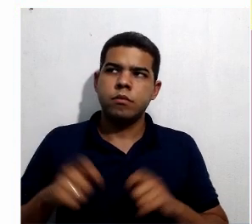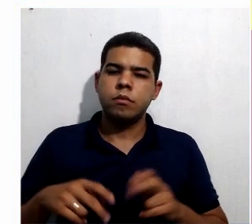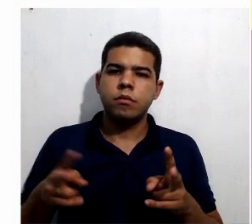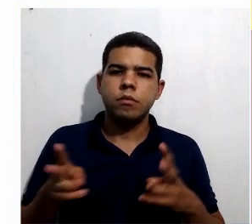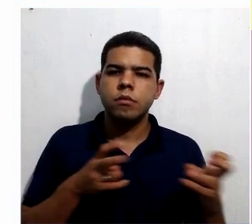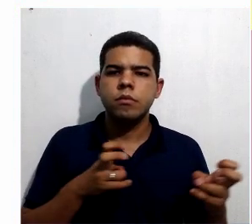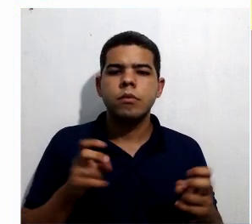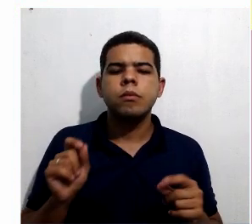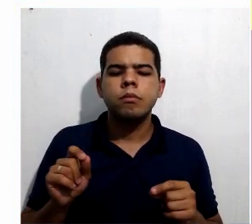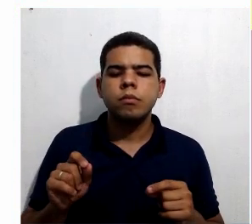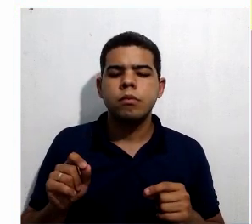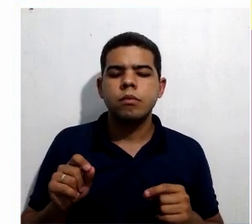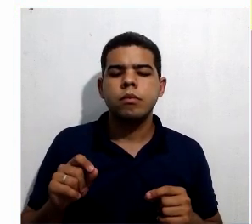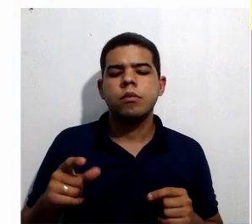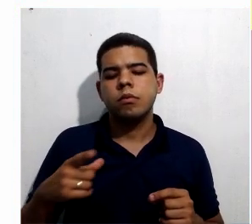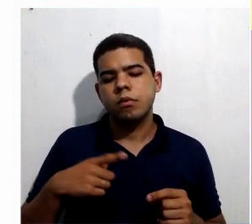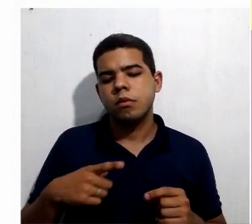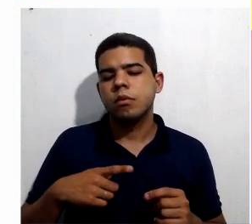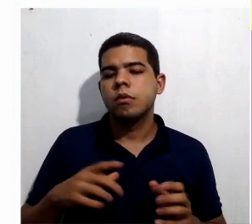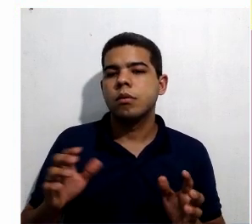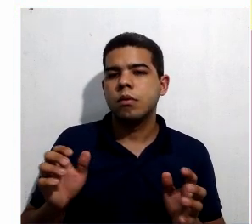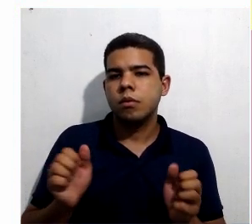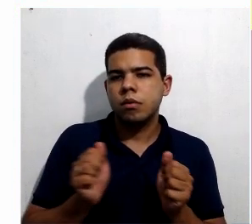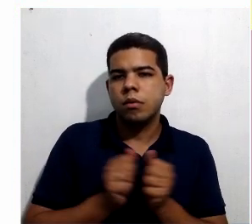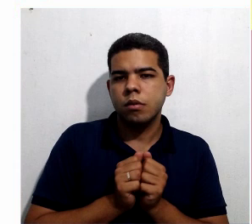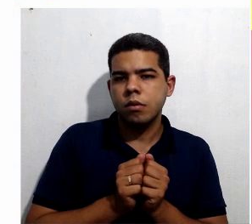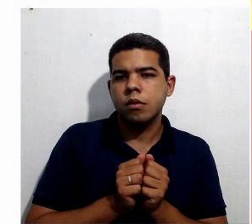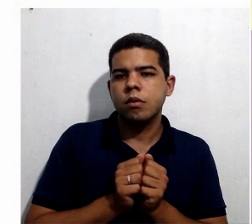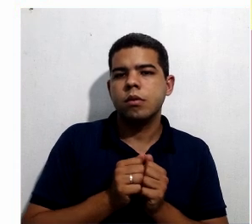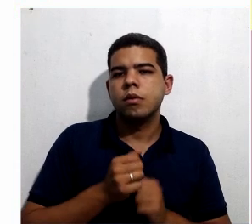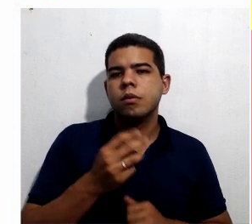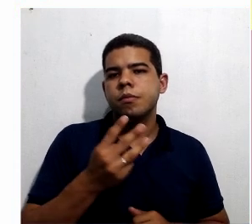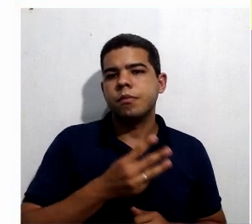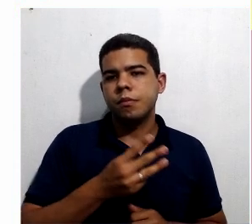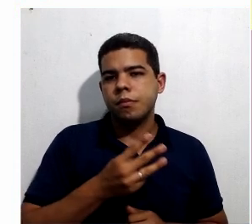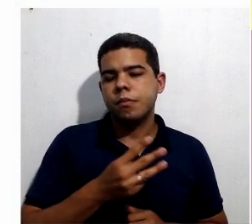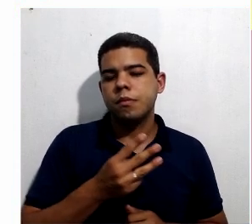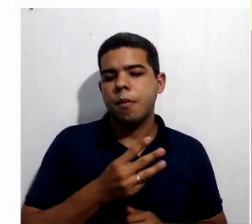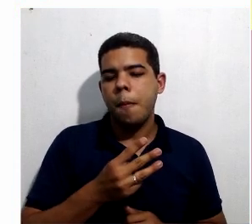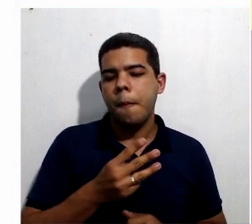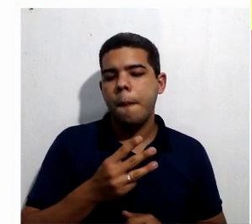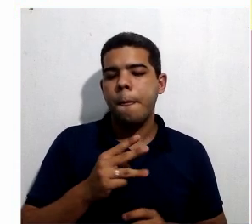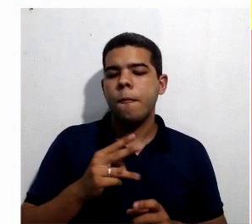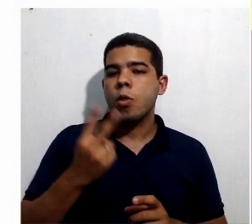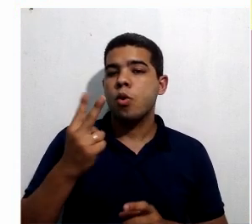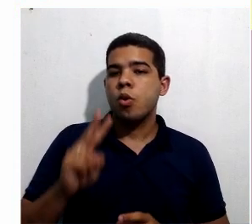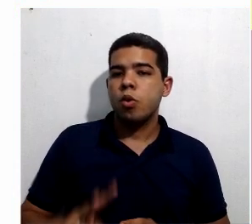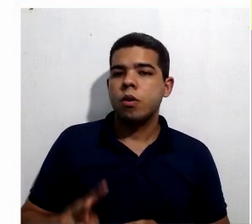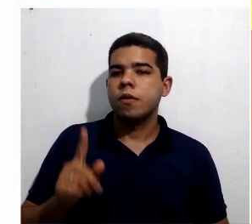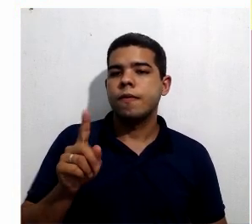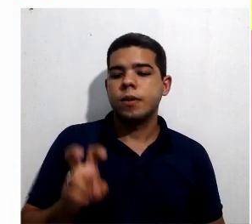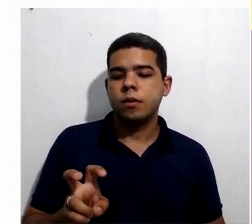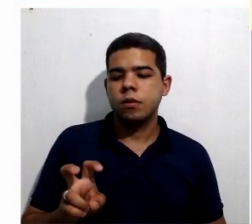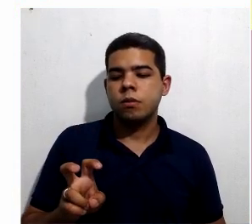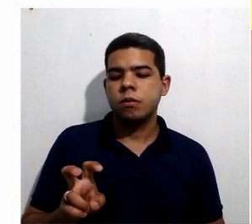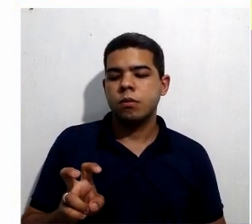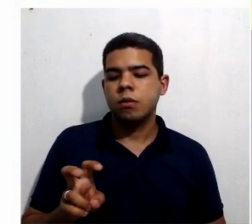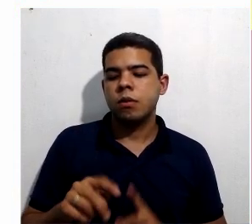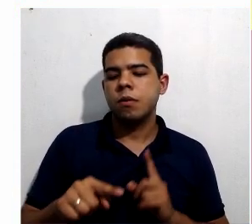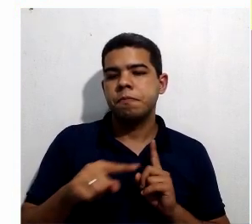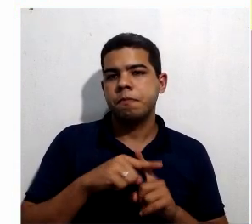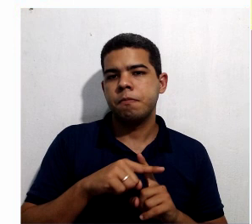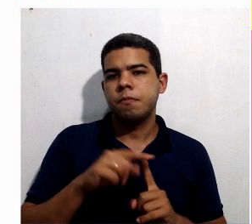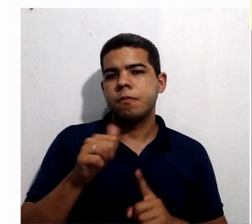como você pode ver, ele está fazendo o quê? Ó? Adicionando, no terceiro termo, está adicionando 2 vezes o